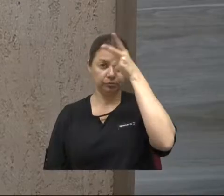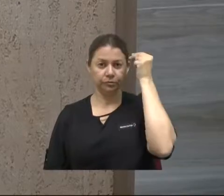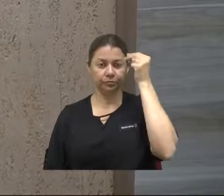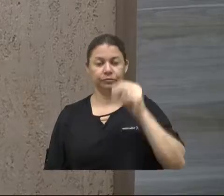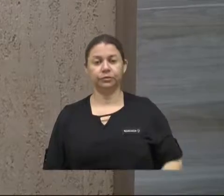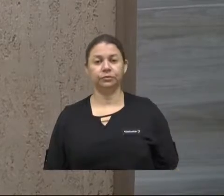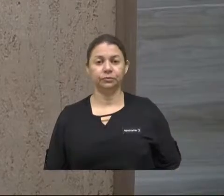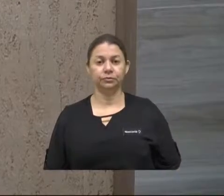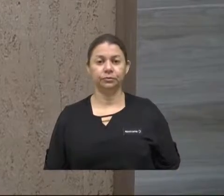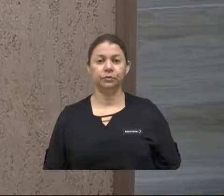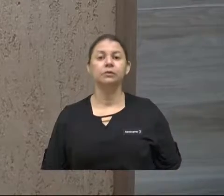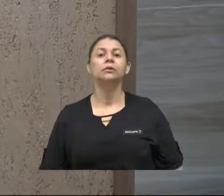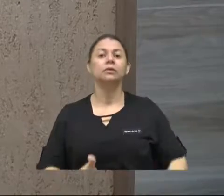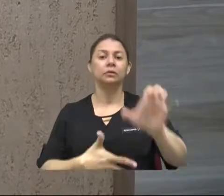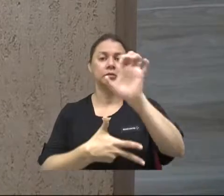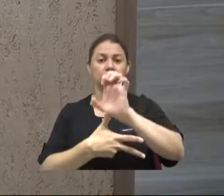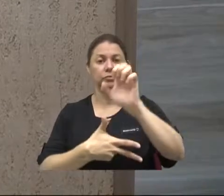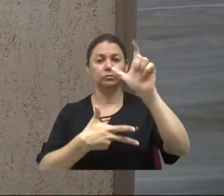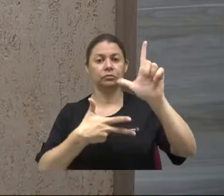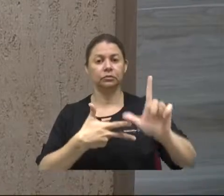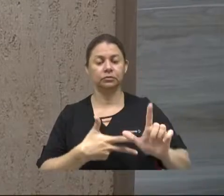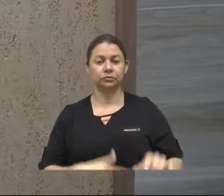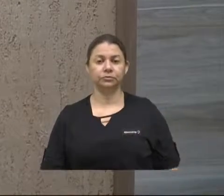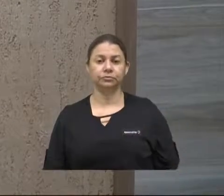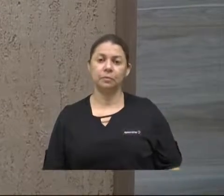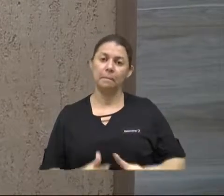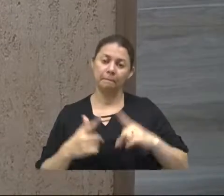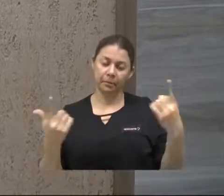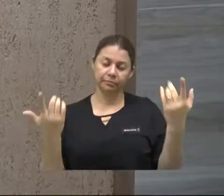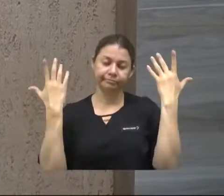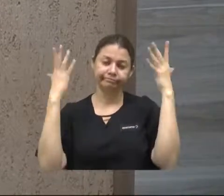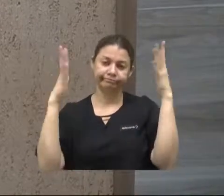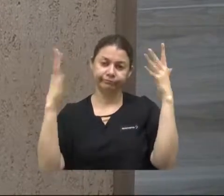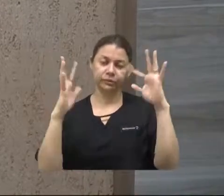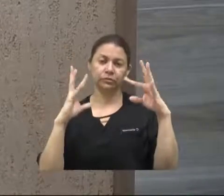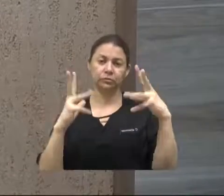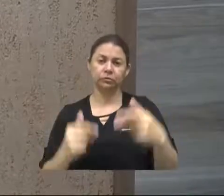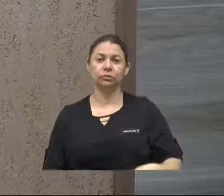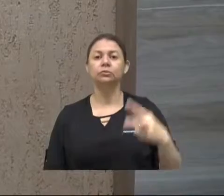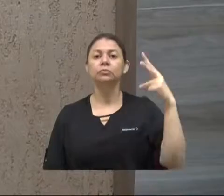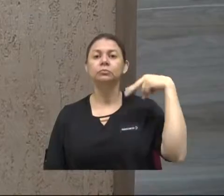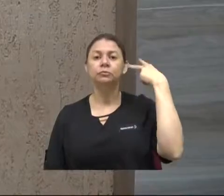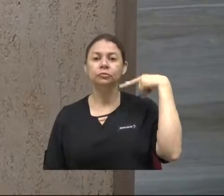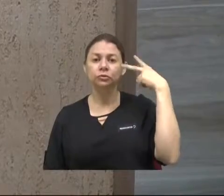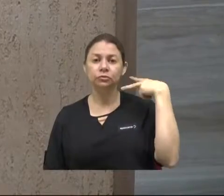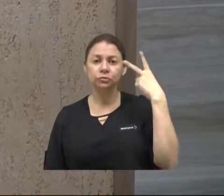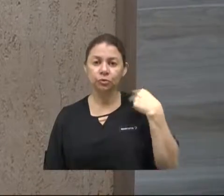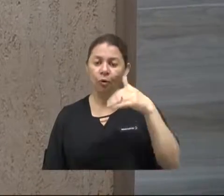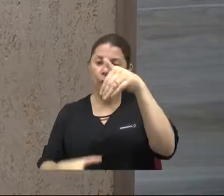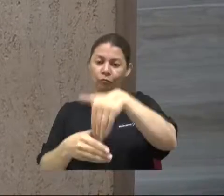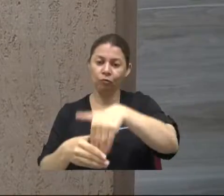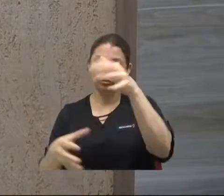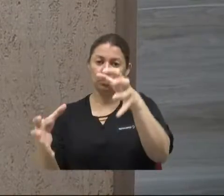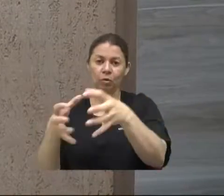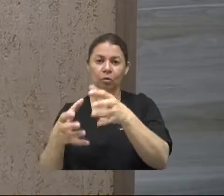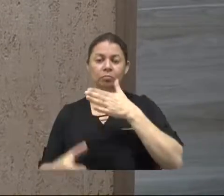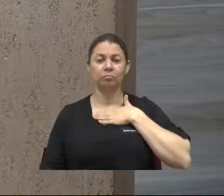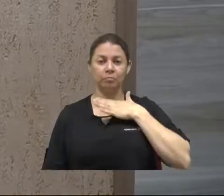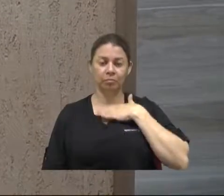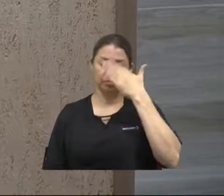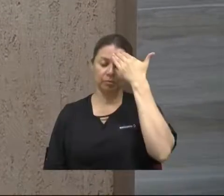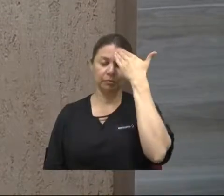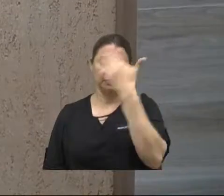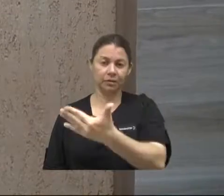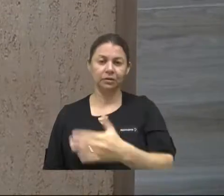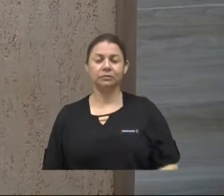legislativo. Mas vamos em frente. Parabéns aos vereadores que votaram em mim. Muito obrigado. E parabéns aos